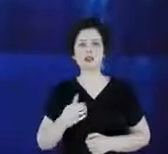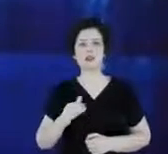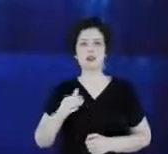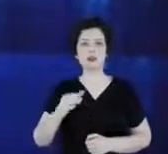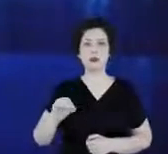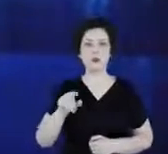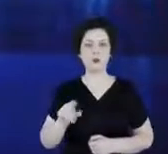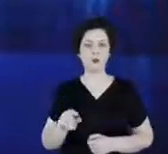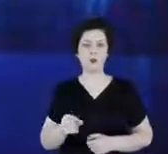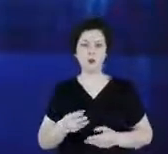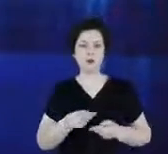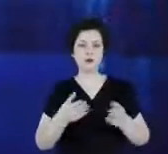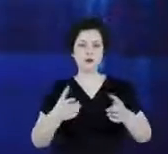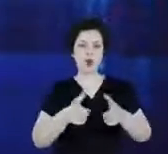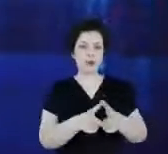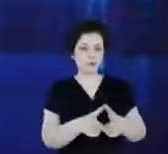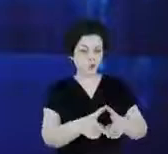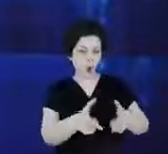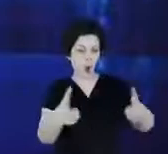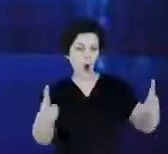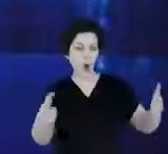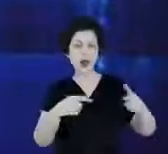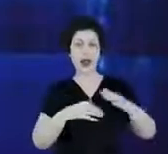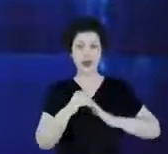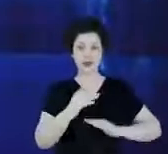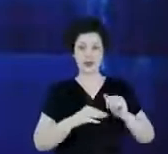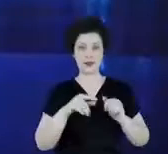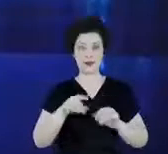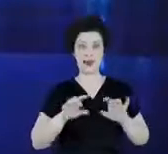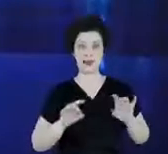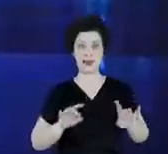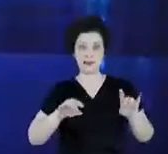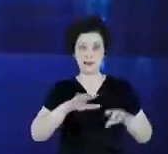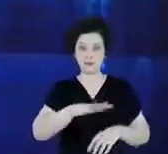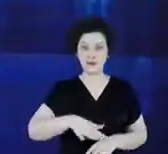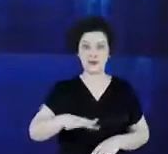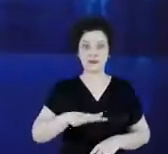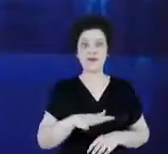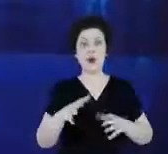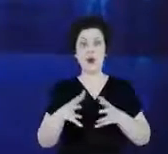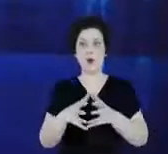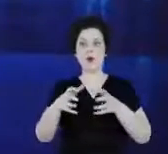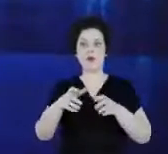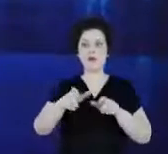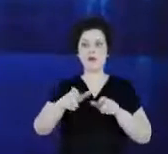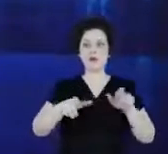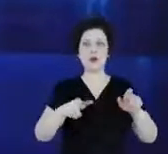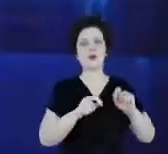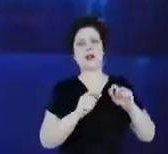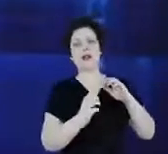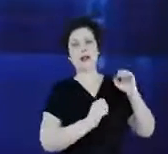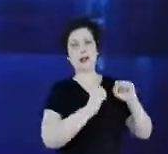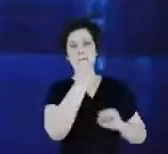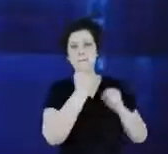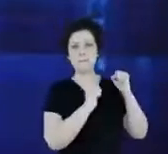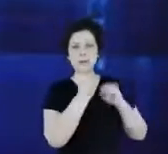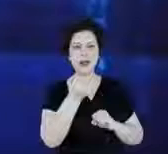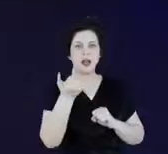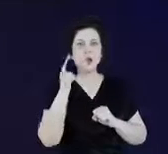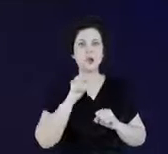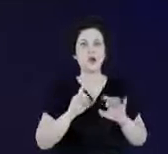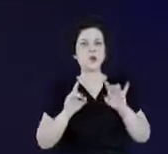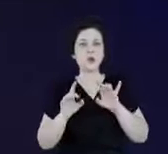da escala para esse tipo de prática especialmente entre os grandes consumidores e que você toquei Nisa